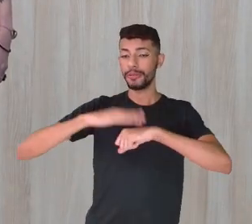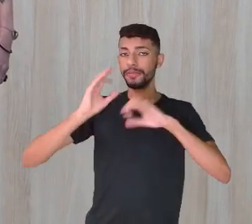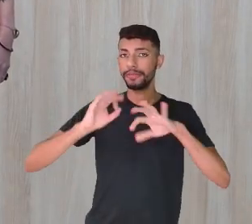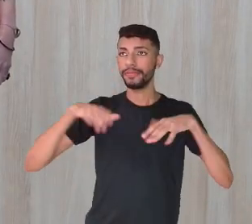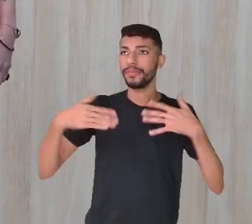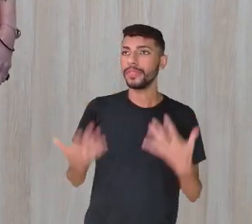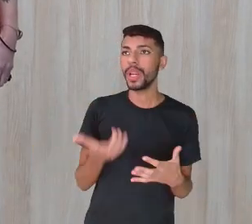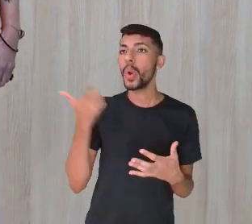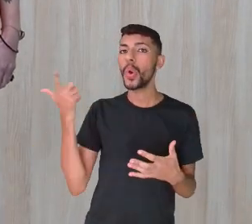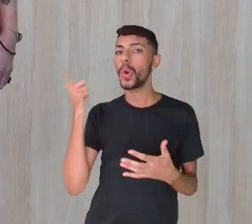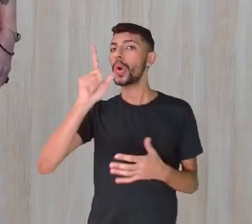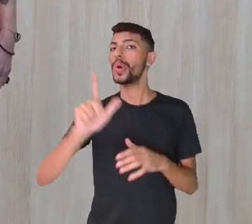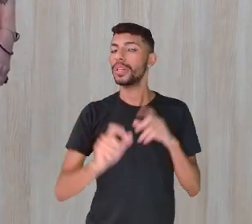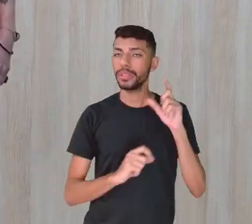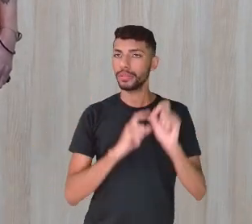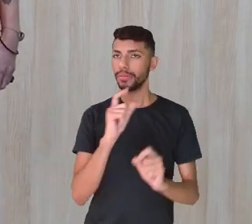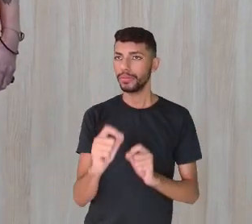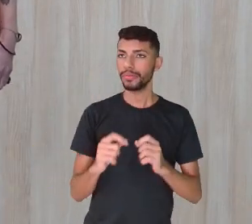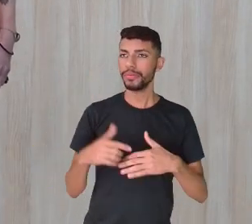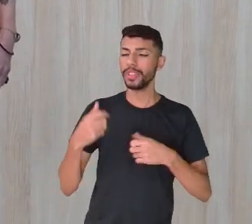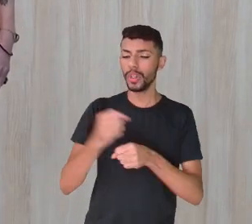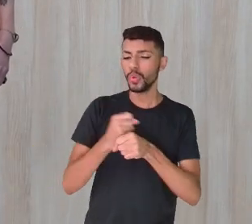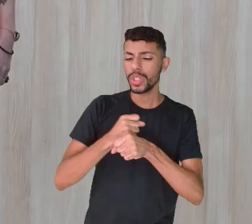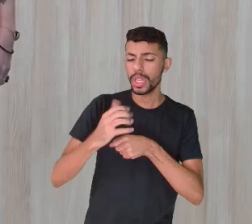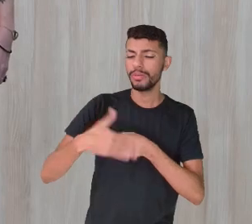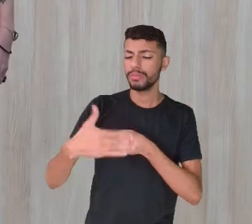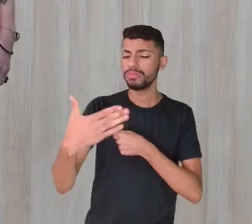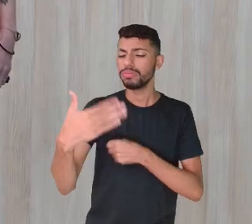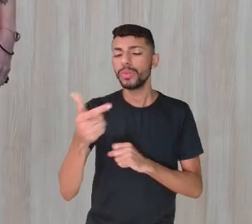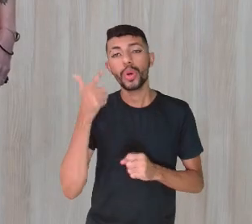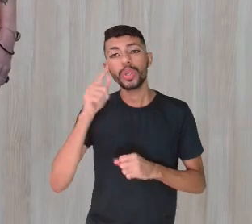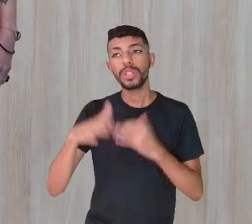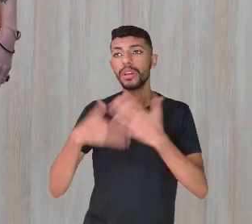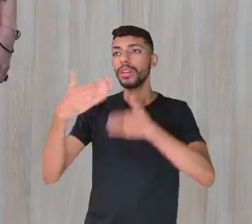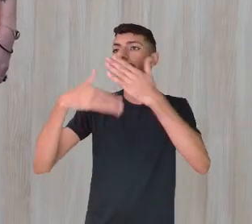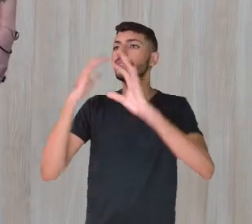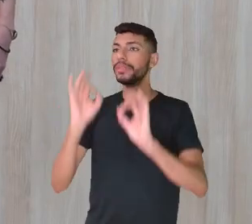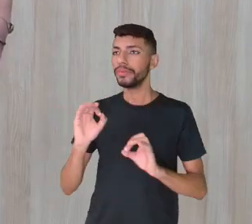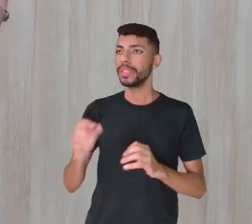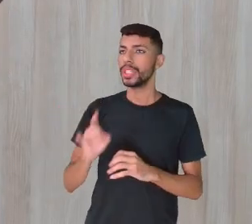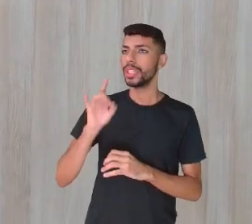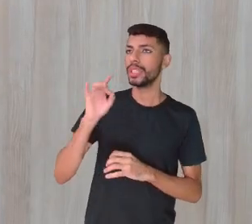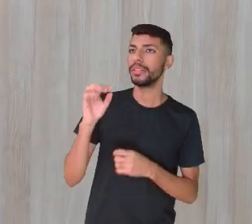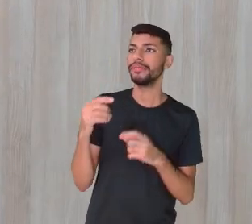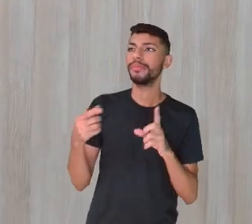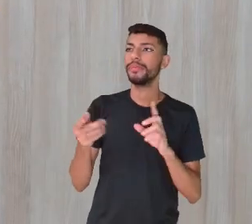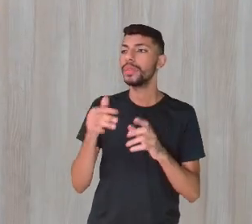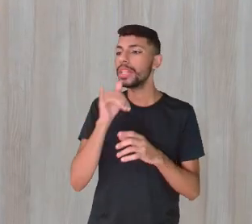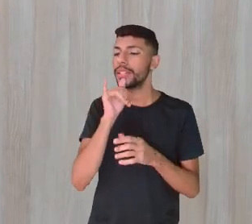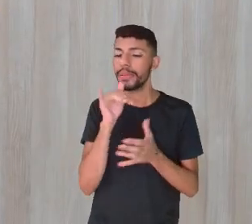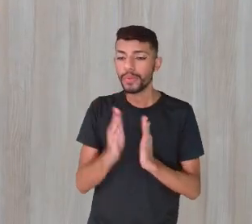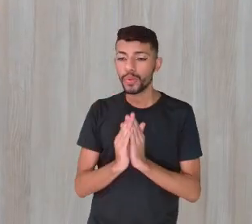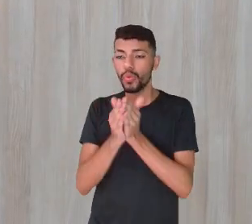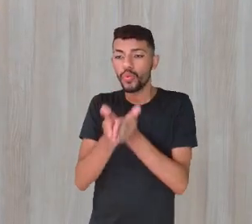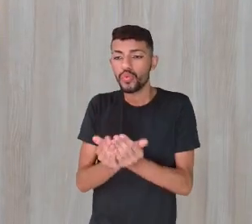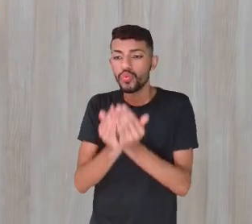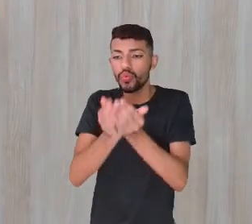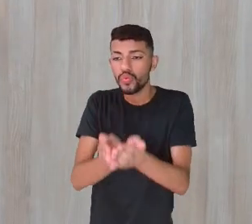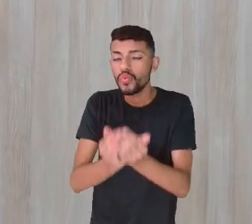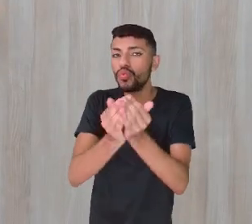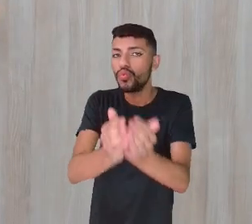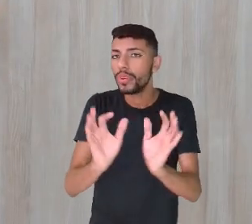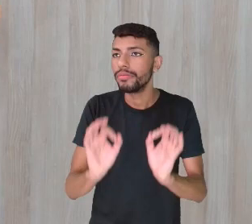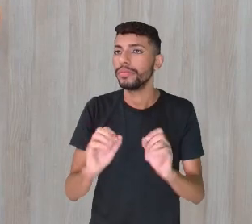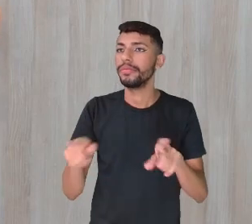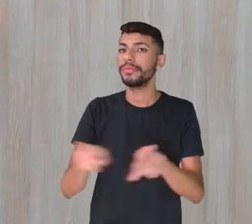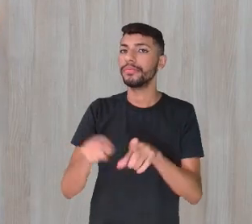falando, eles conseguiram, né, ao longo dos anos, se desenvolver, não só na questão marítima, né, e aí